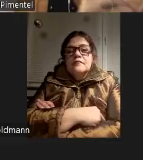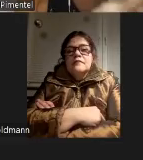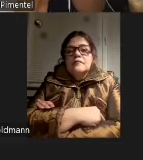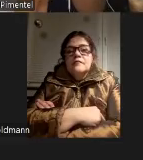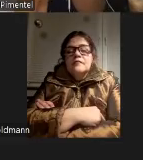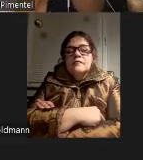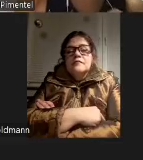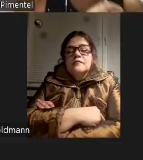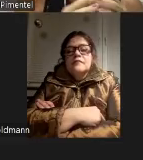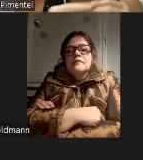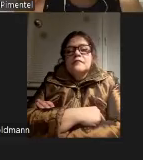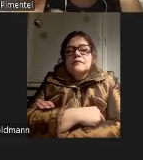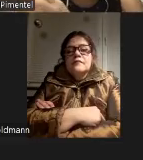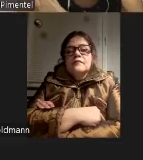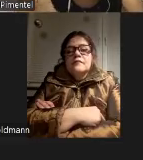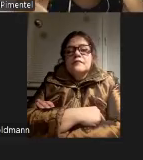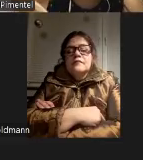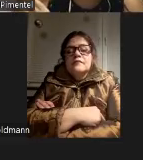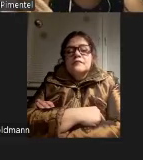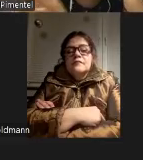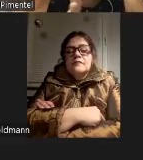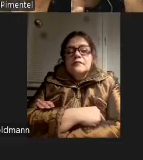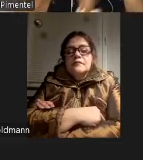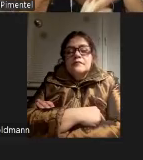partir daquela captação, vão